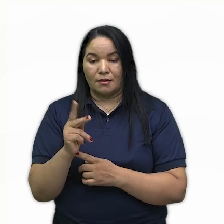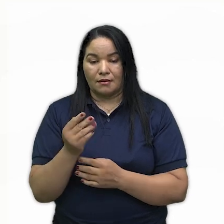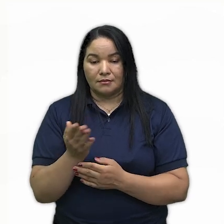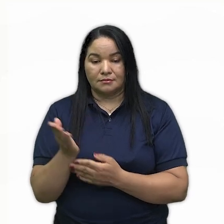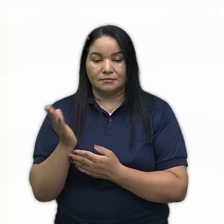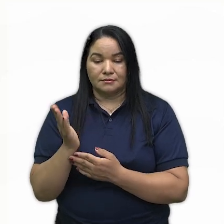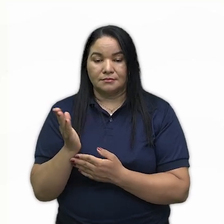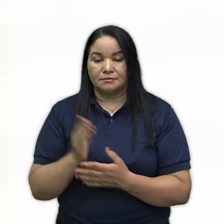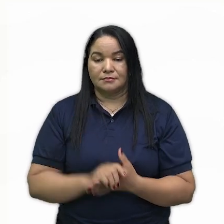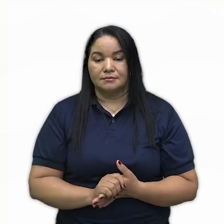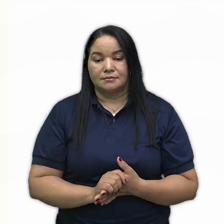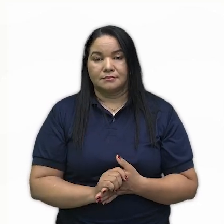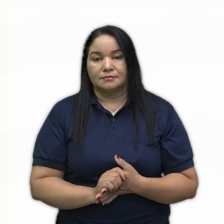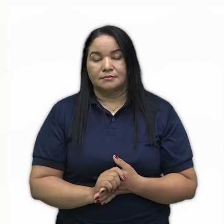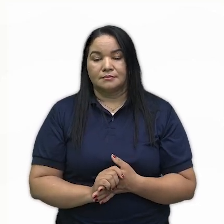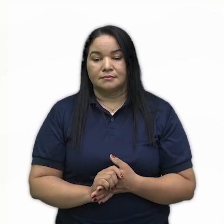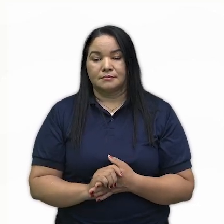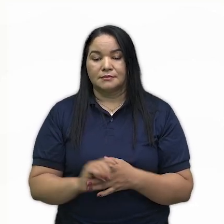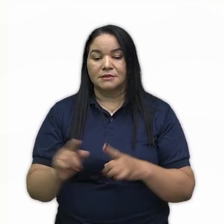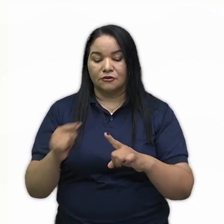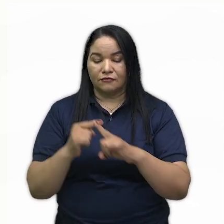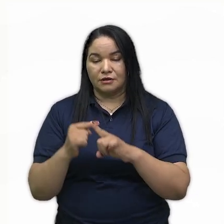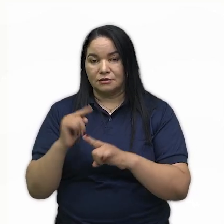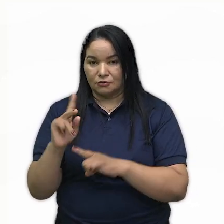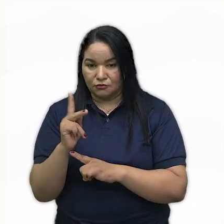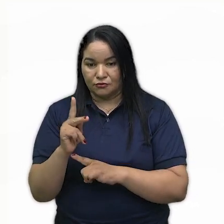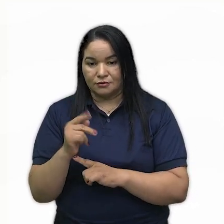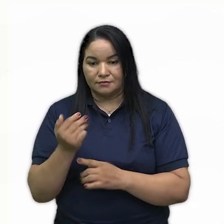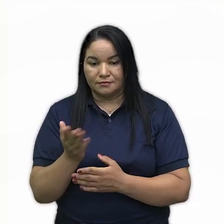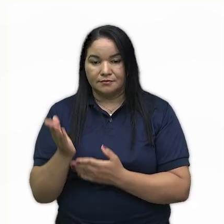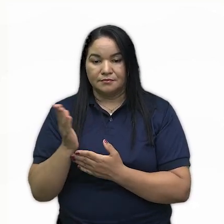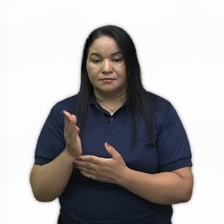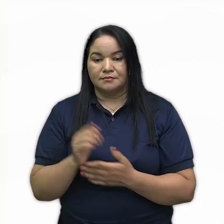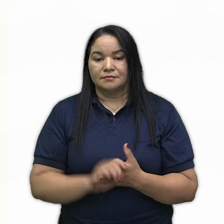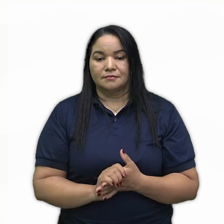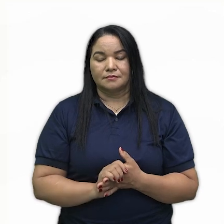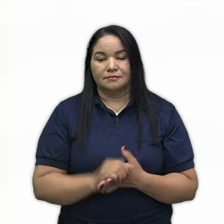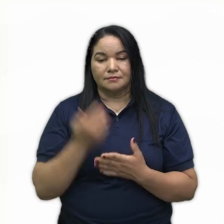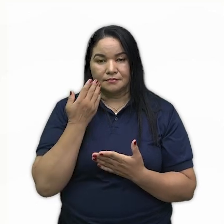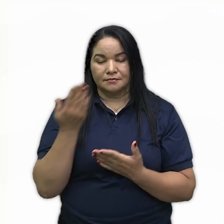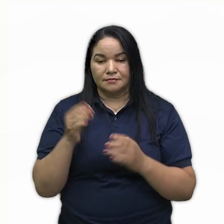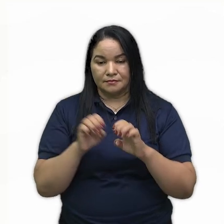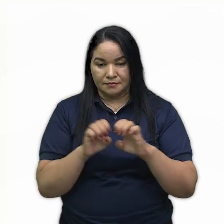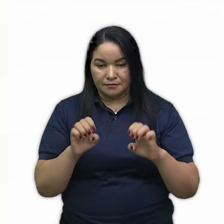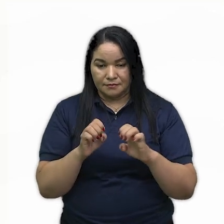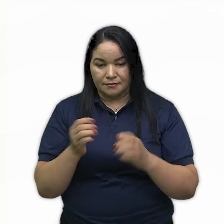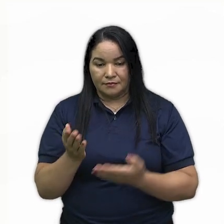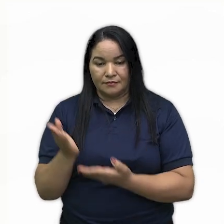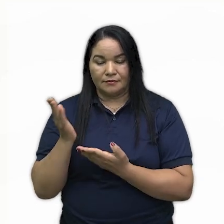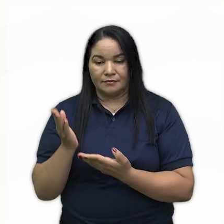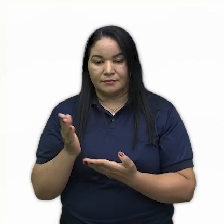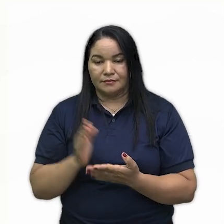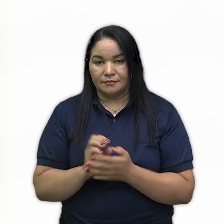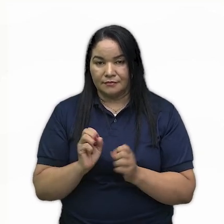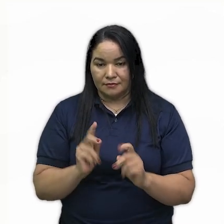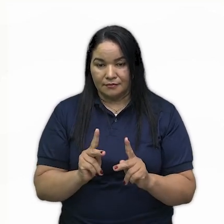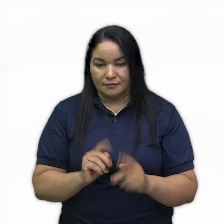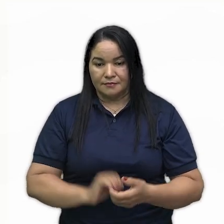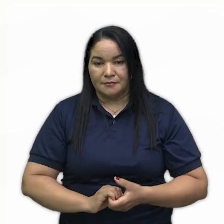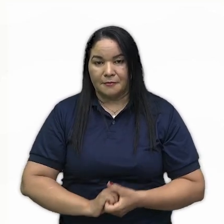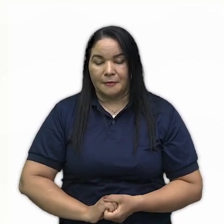e vezes a altura. Então, πr ao quadrado vezes a altura. Tudo